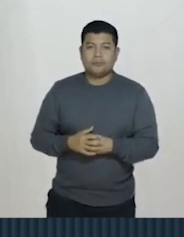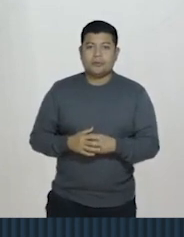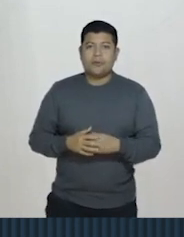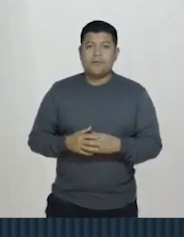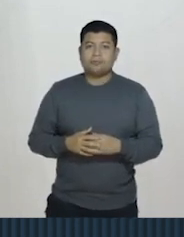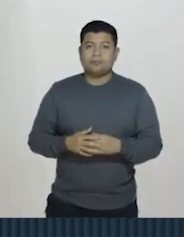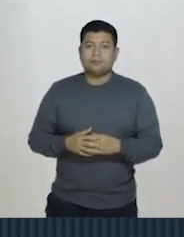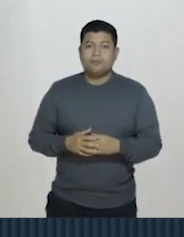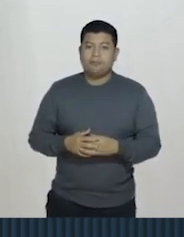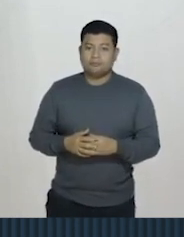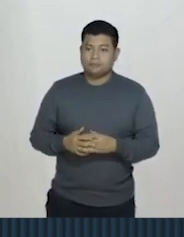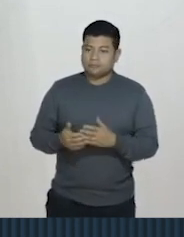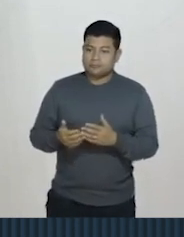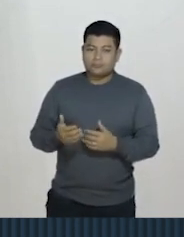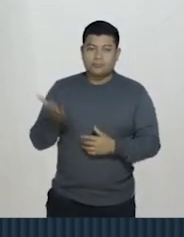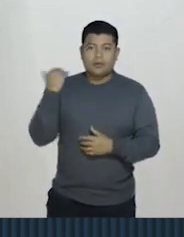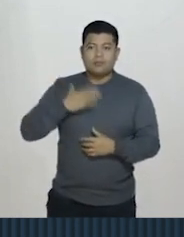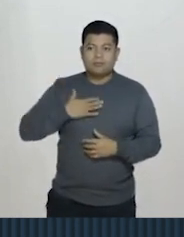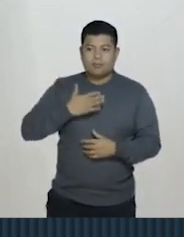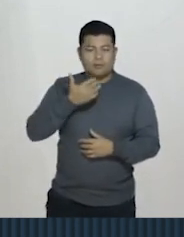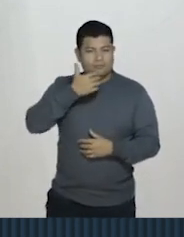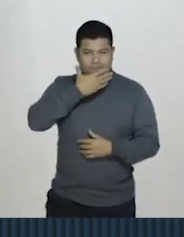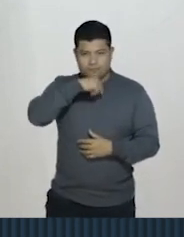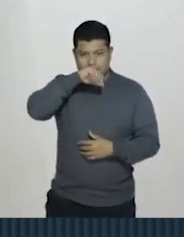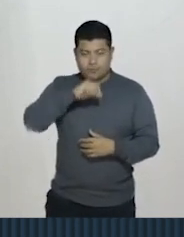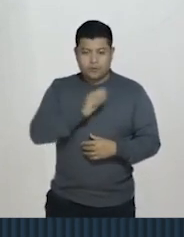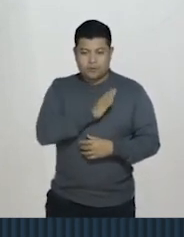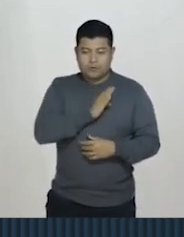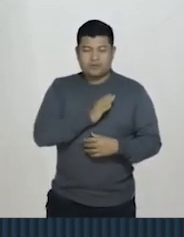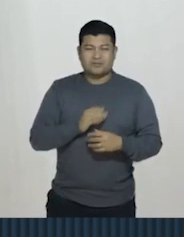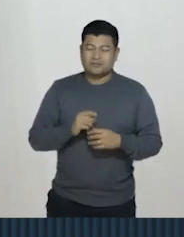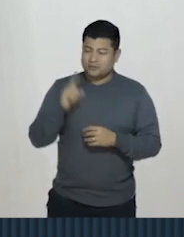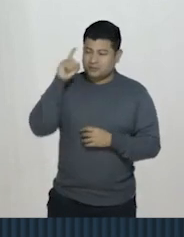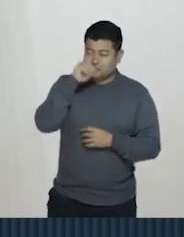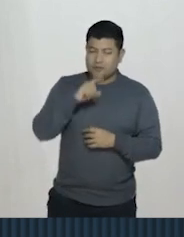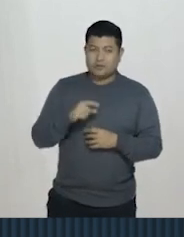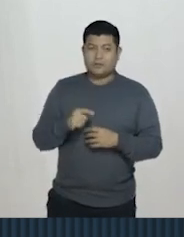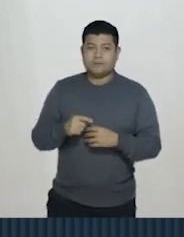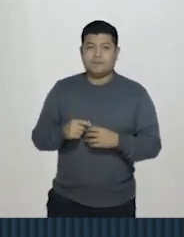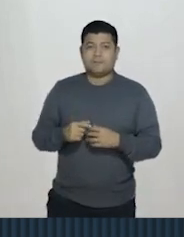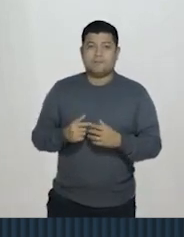antigos diziam, tome uma colherzinha de azeite de oliva, de manhã em jejum,